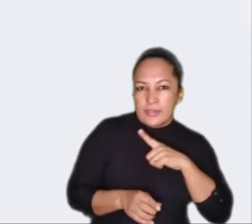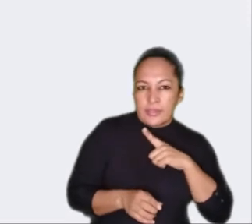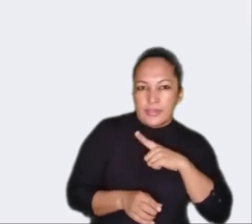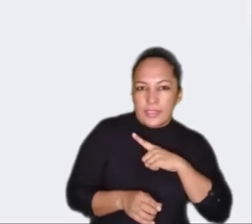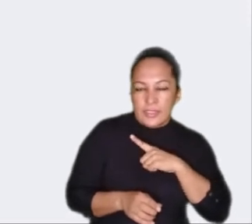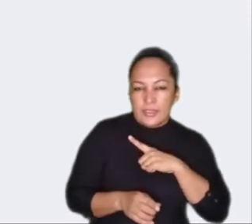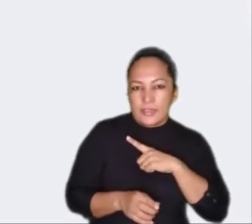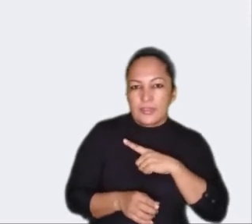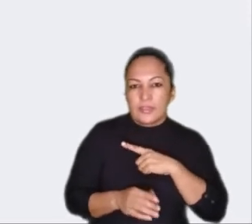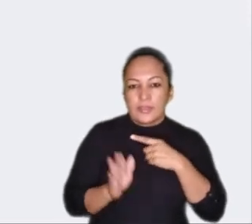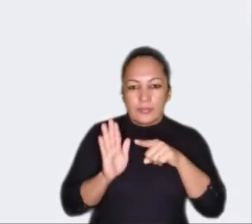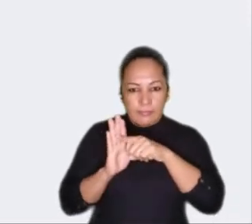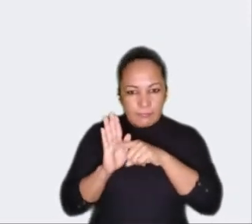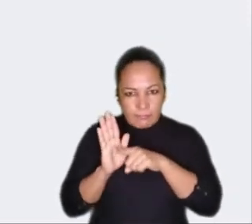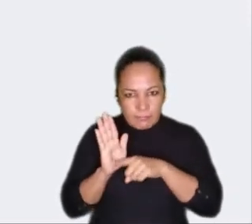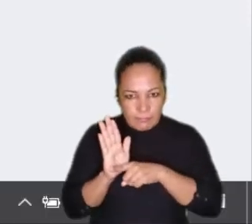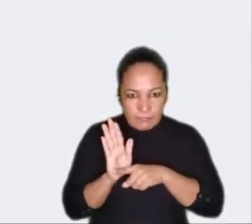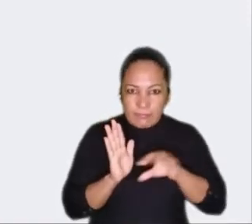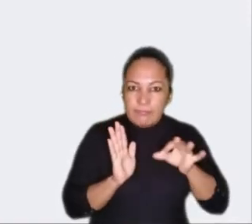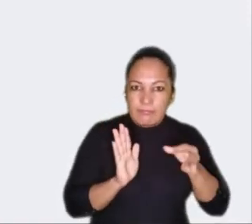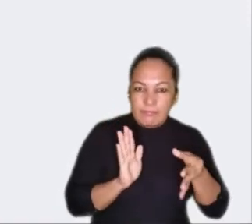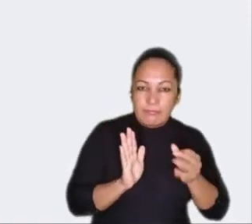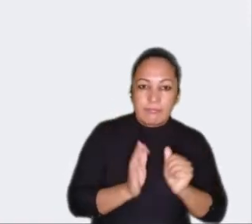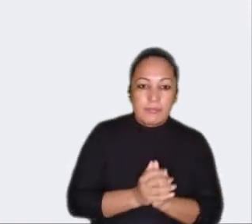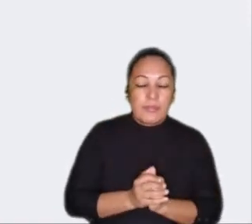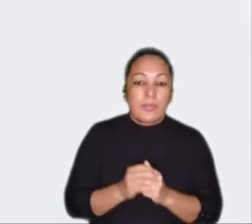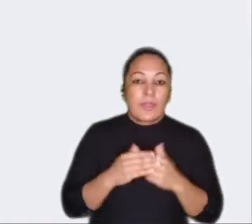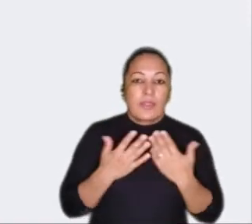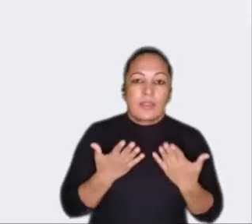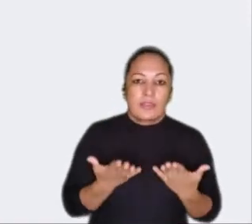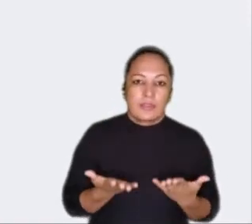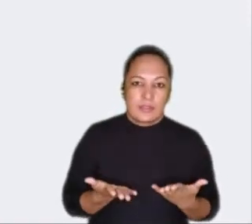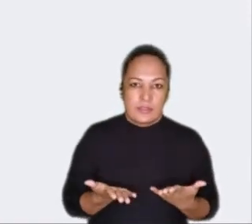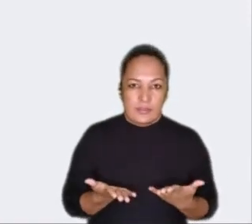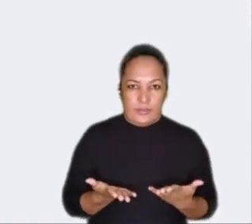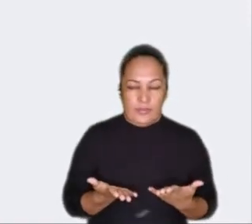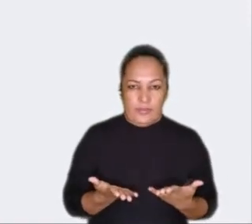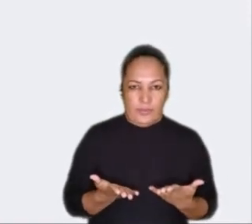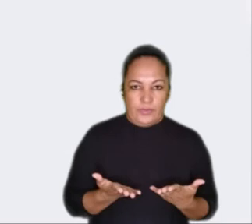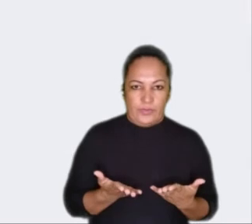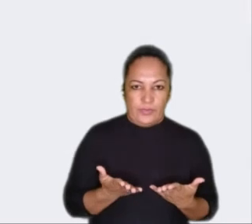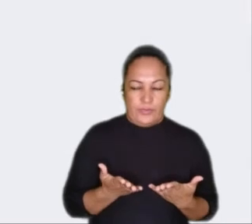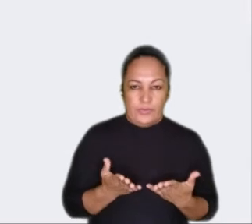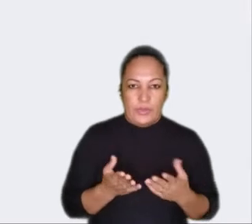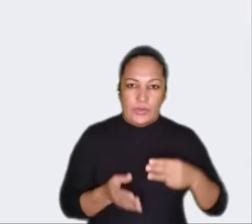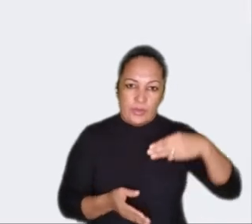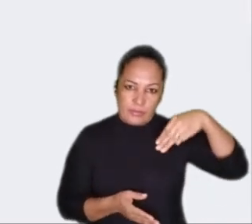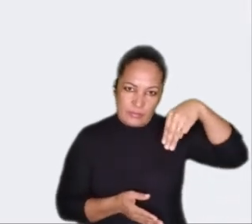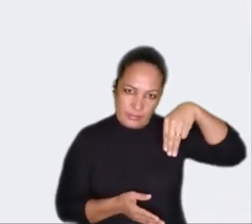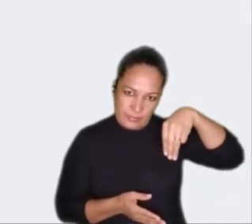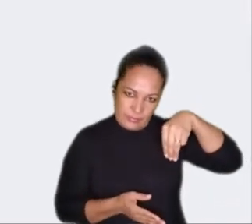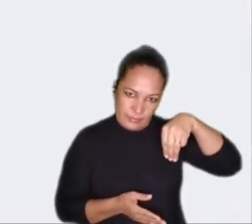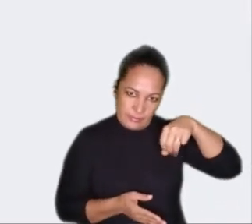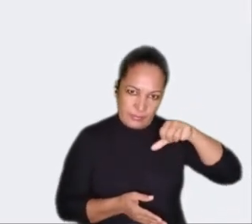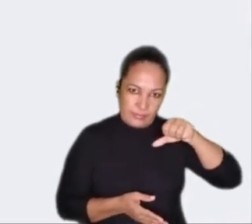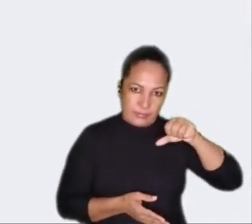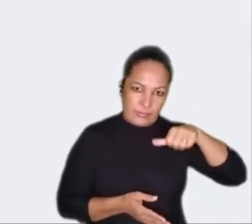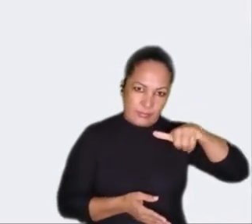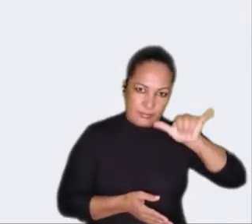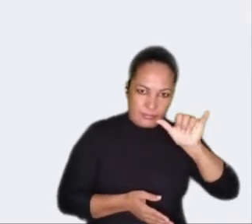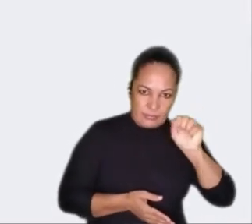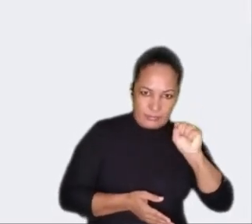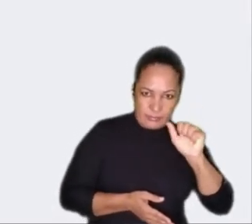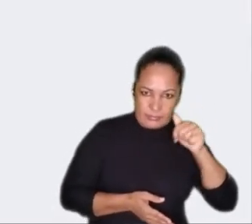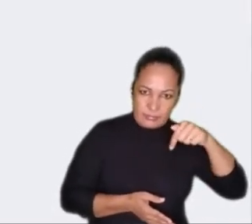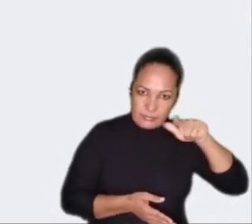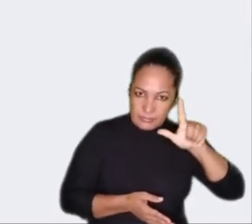Aqui temos o servidor, certo? Então, o servidor, o MySQL,